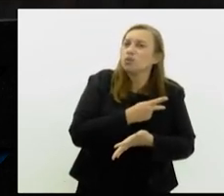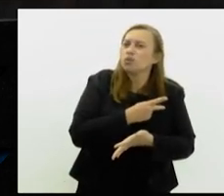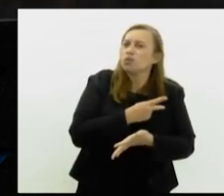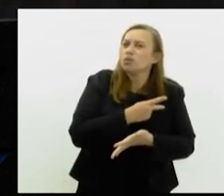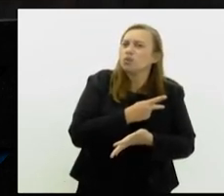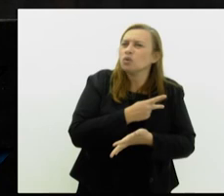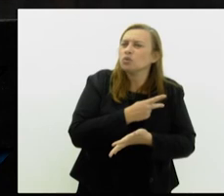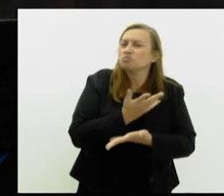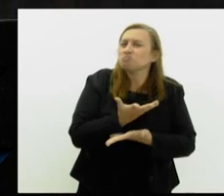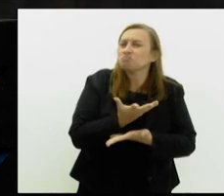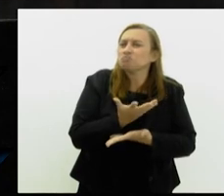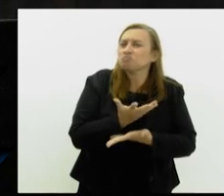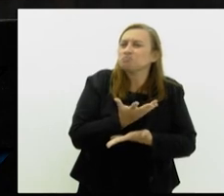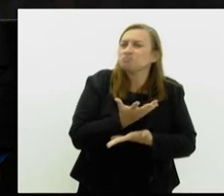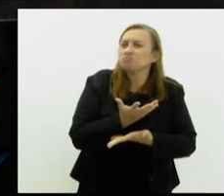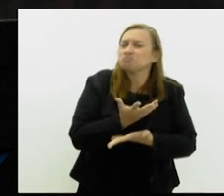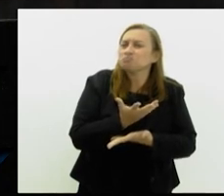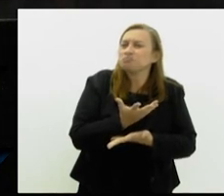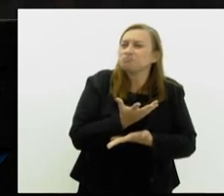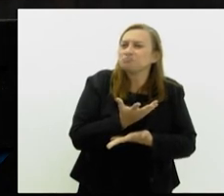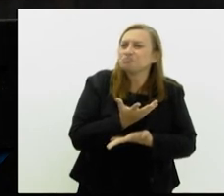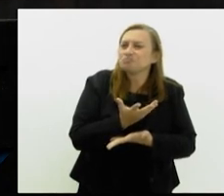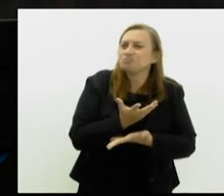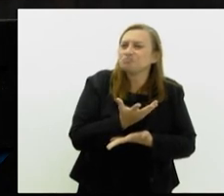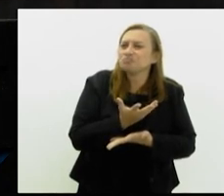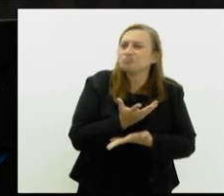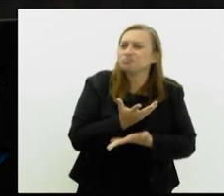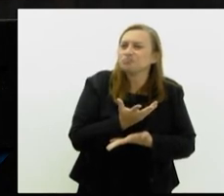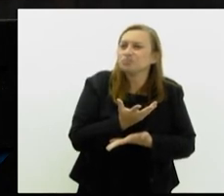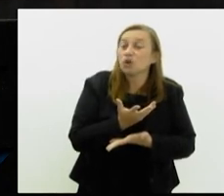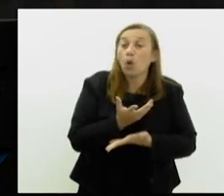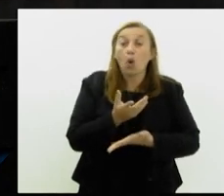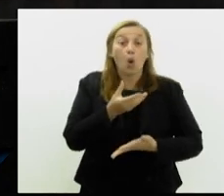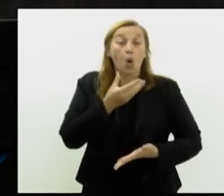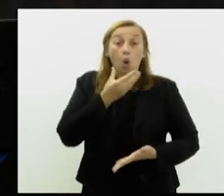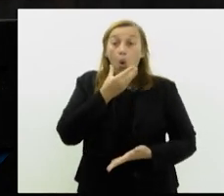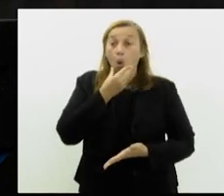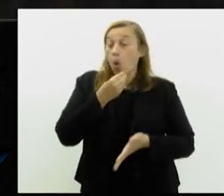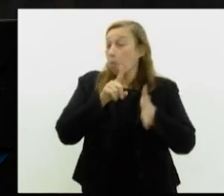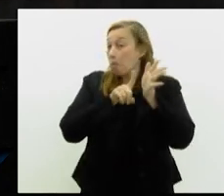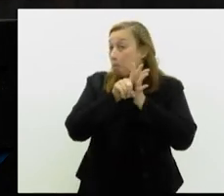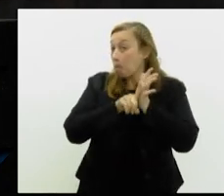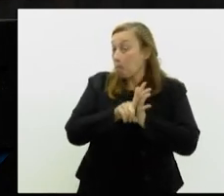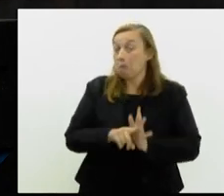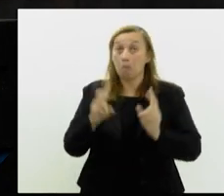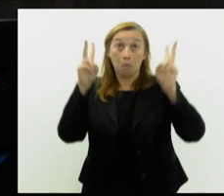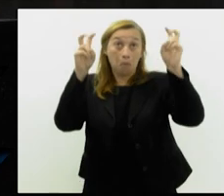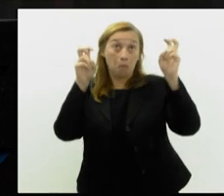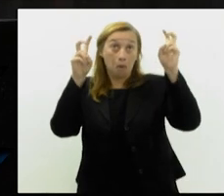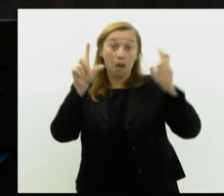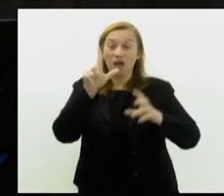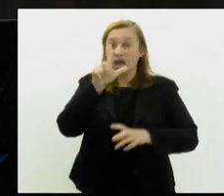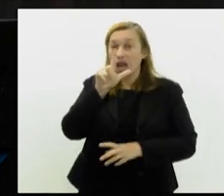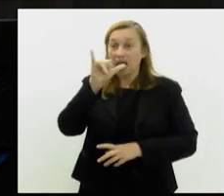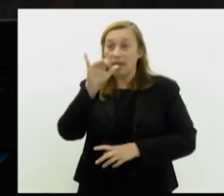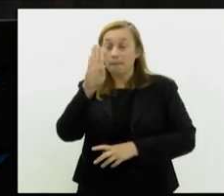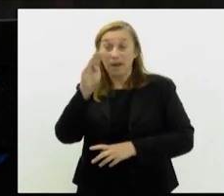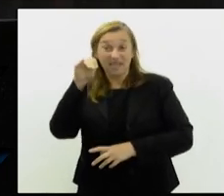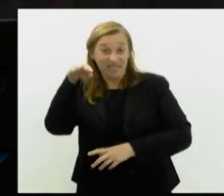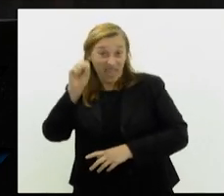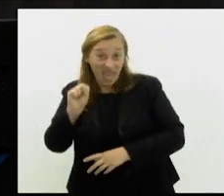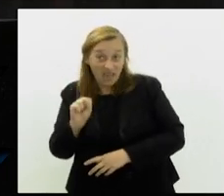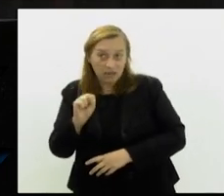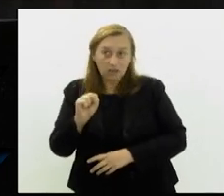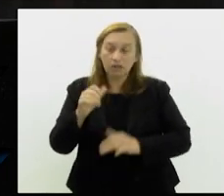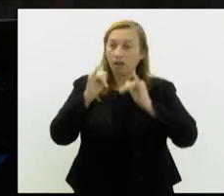com o um pesquisador entre aspas Libanês que